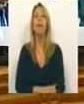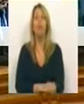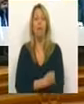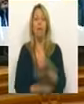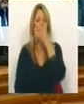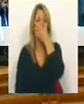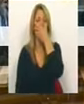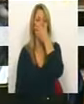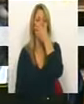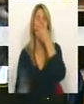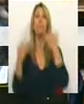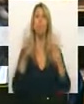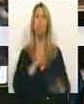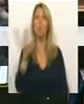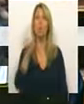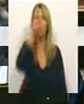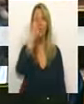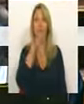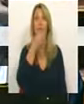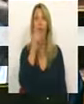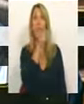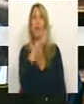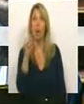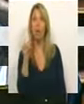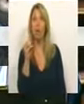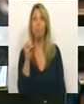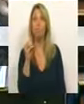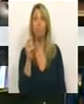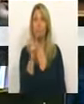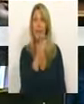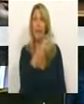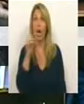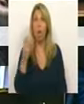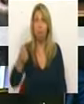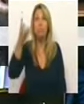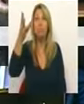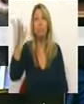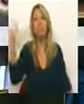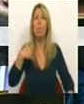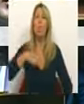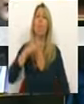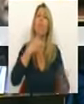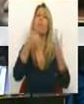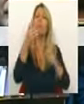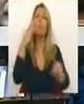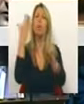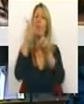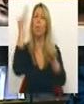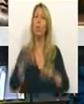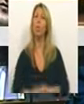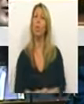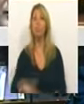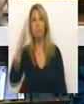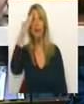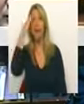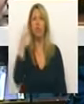Mas o Senhor Primeiro-Ministro falou em erro, e em erros, de resto. E eu então quero lhe perguntar concretamente.